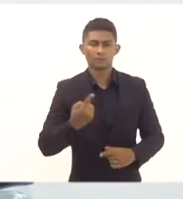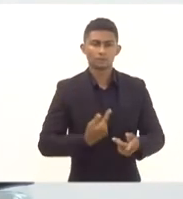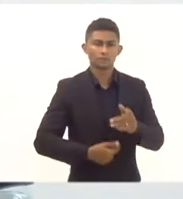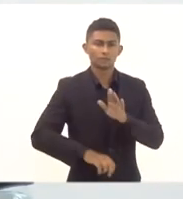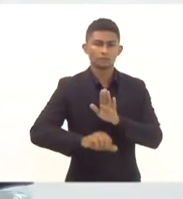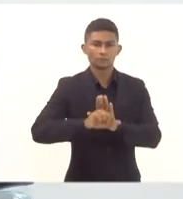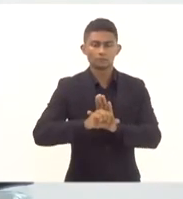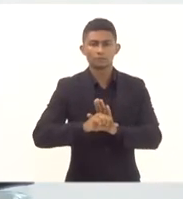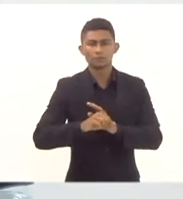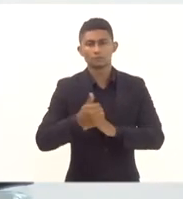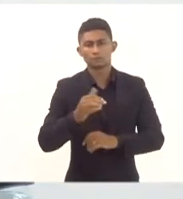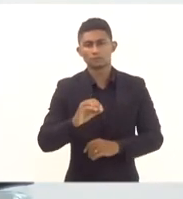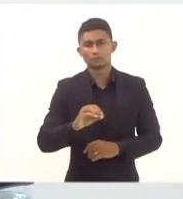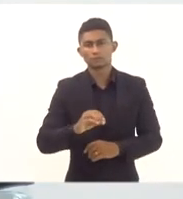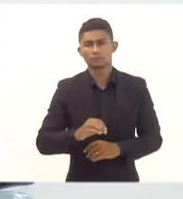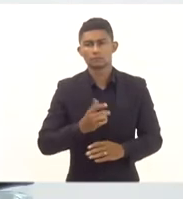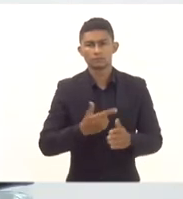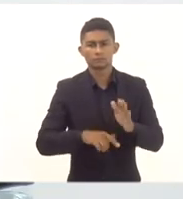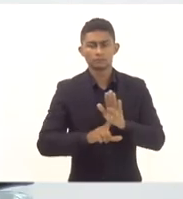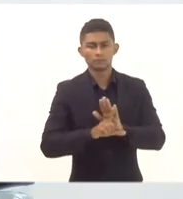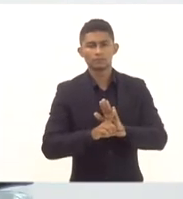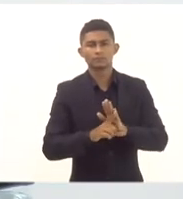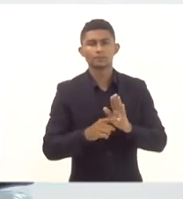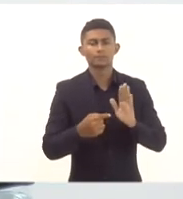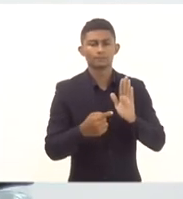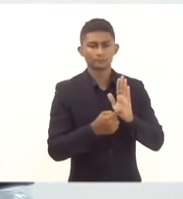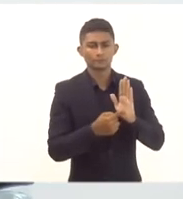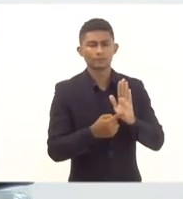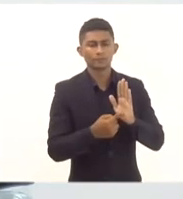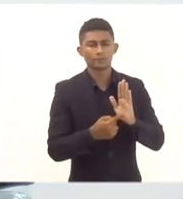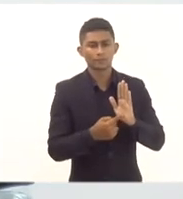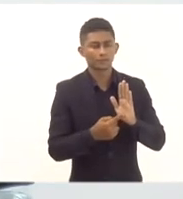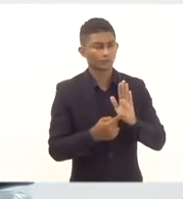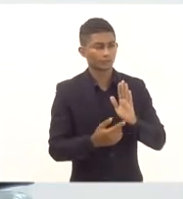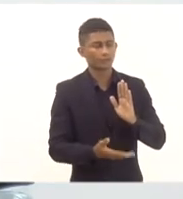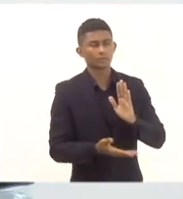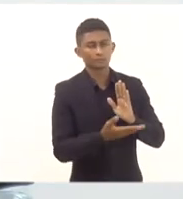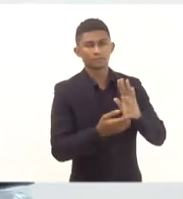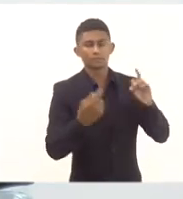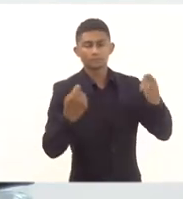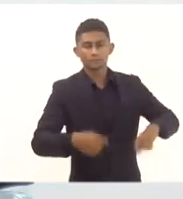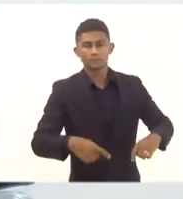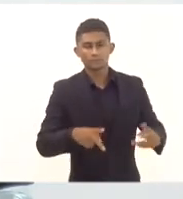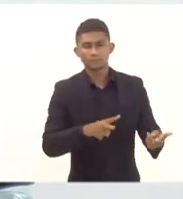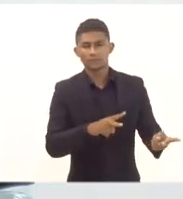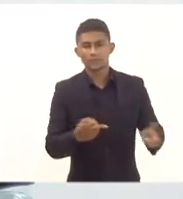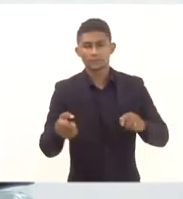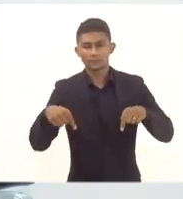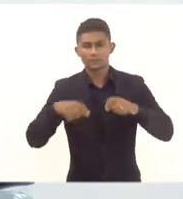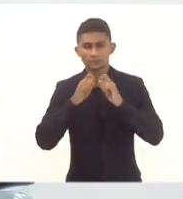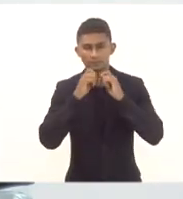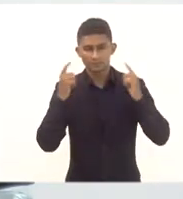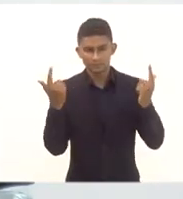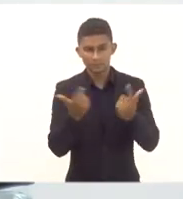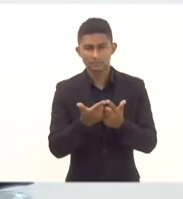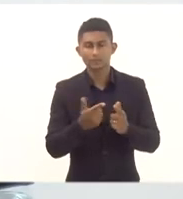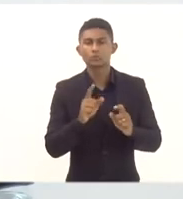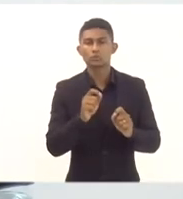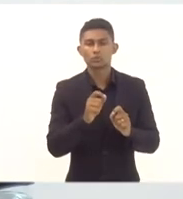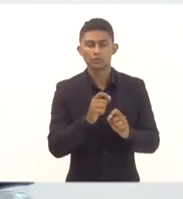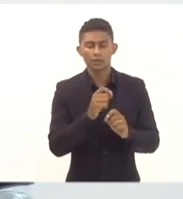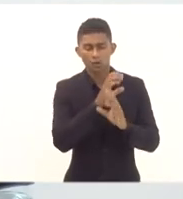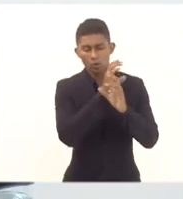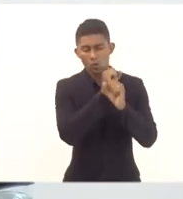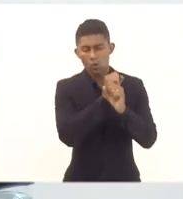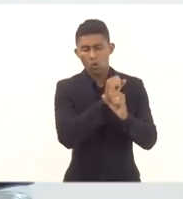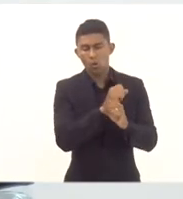é 16 da lei de super que estabelece que o órgão competente deverá encaminhar a lerd prestação